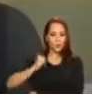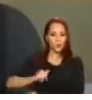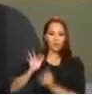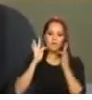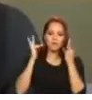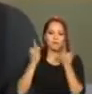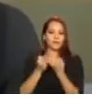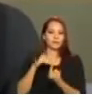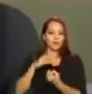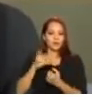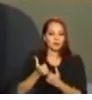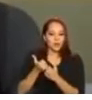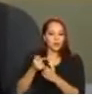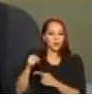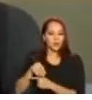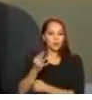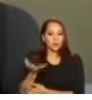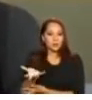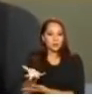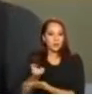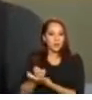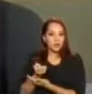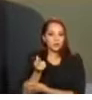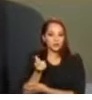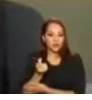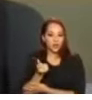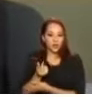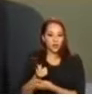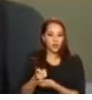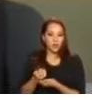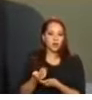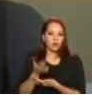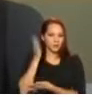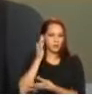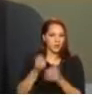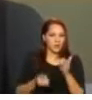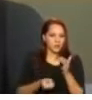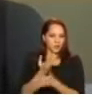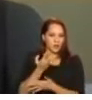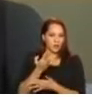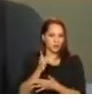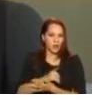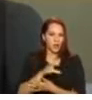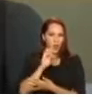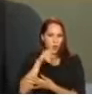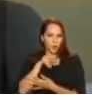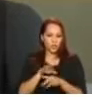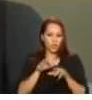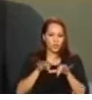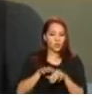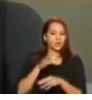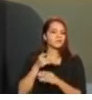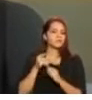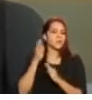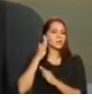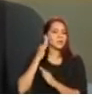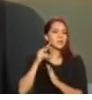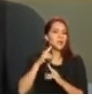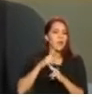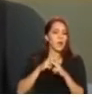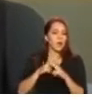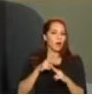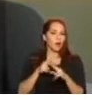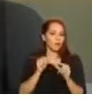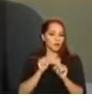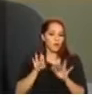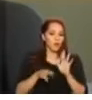quem recebe esse auxílio, saque o dinheiro em cédulas. Apesar da criação das contas digitais, eu queria saber se a Caixa está operacionalizando algum